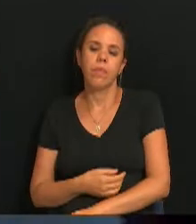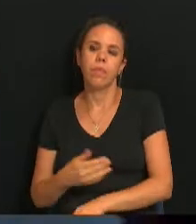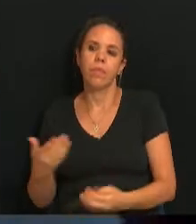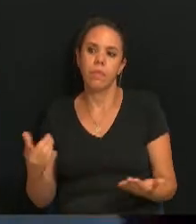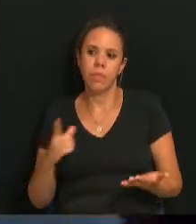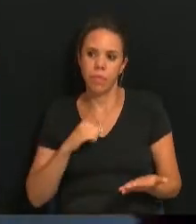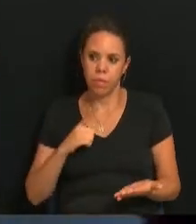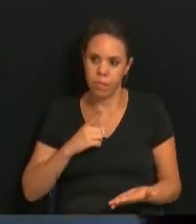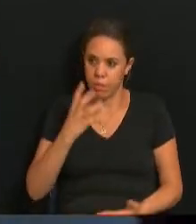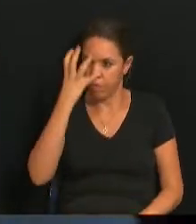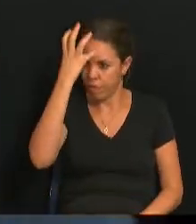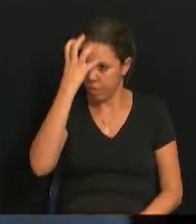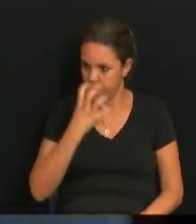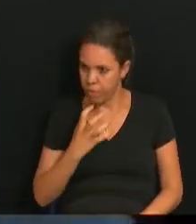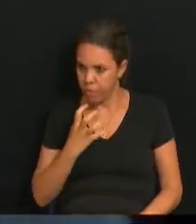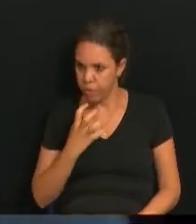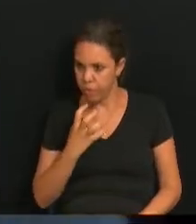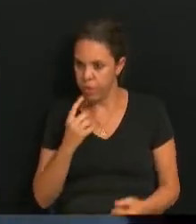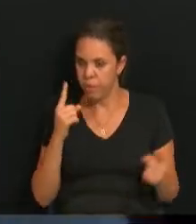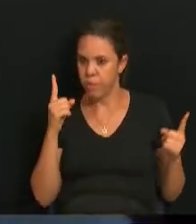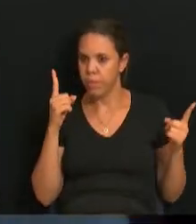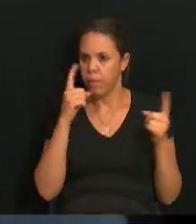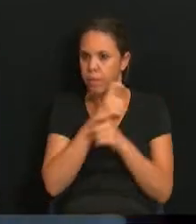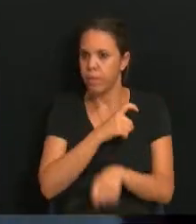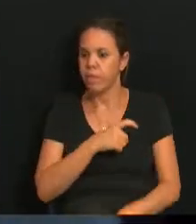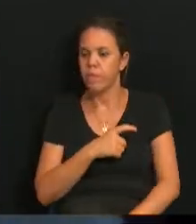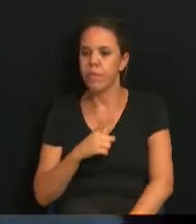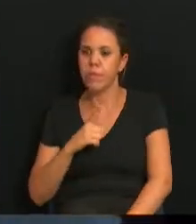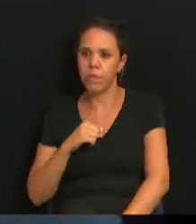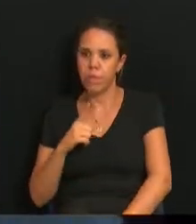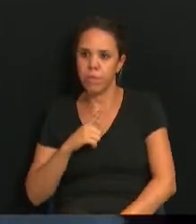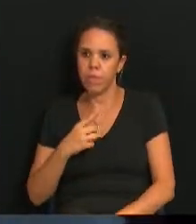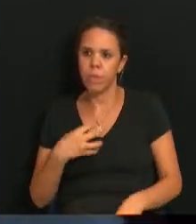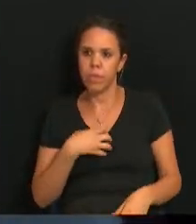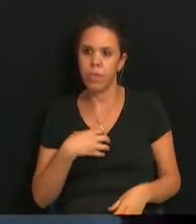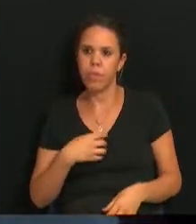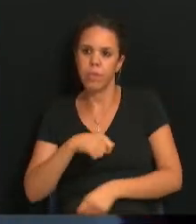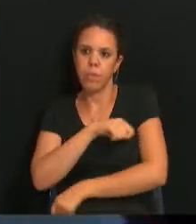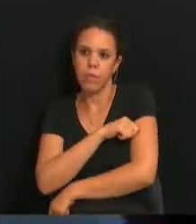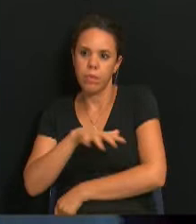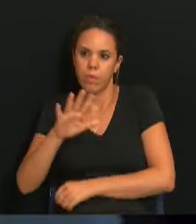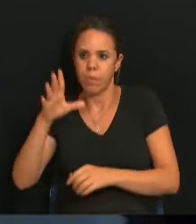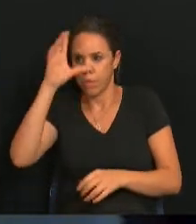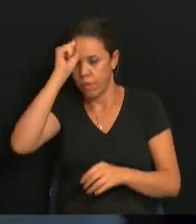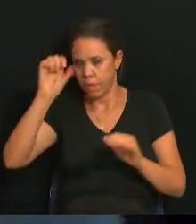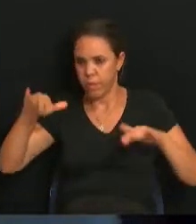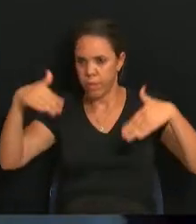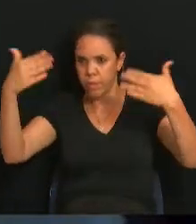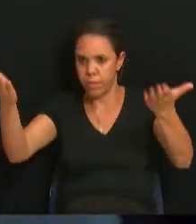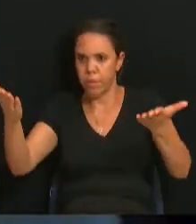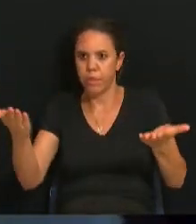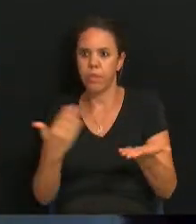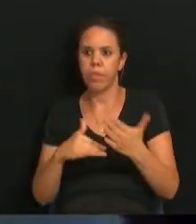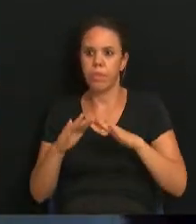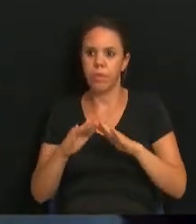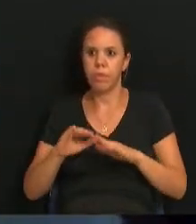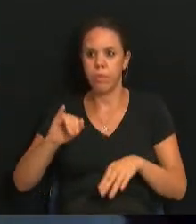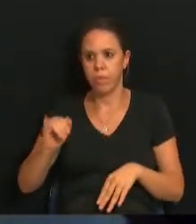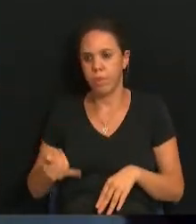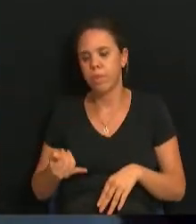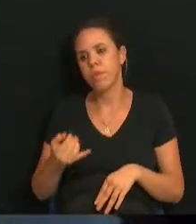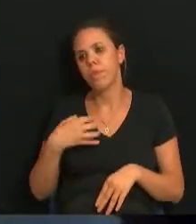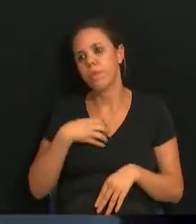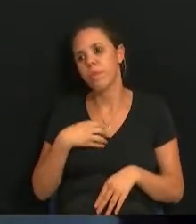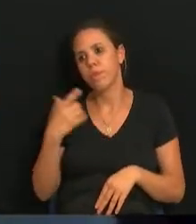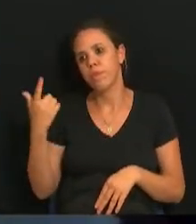muito séria e complexa, tendo em vista assim, o modo como os alunos aprendem fora da escola e a importância da gente se apropriar dessas